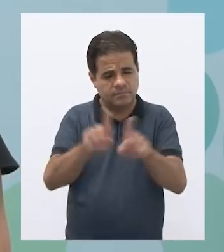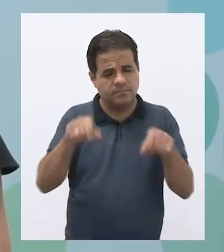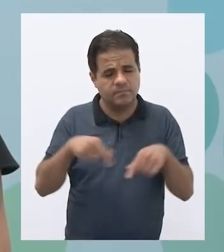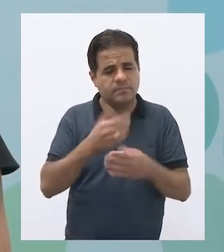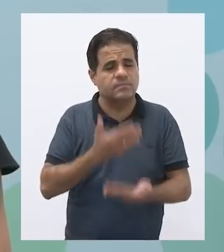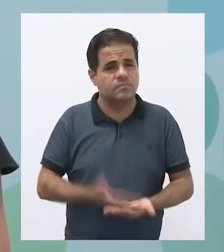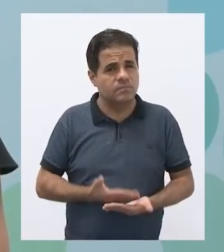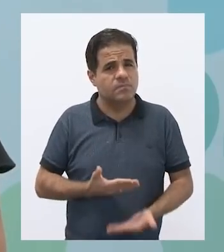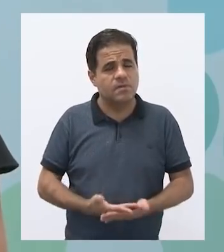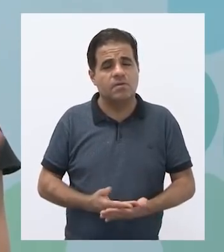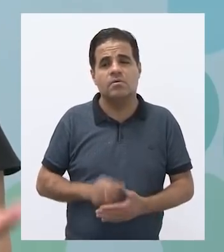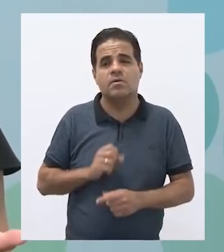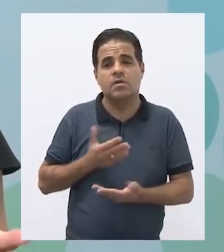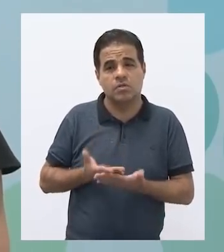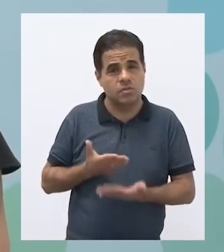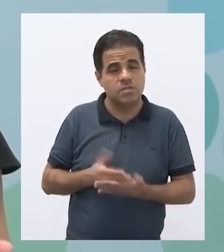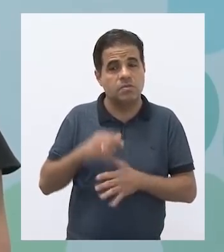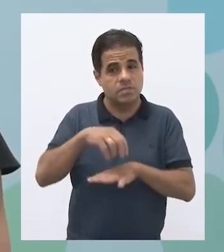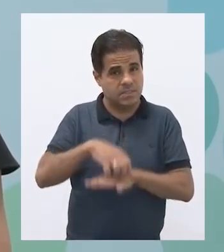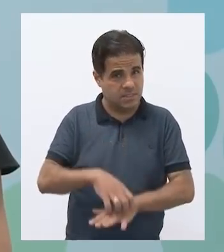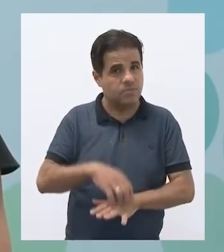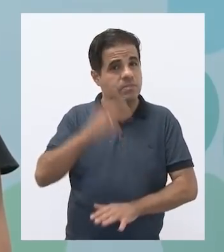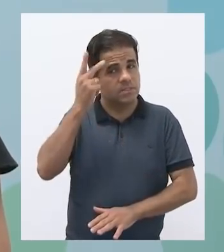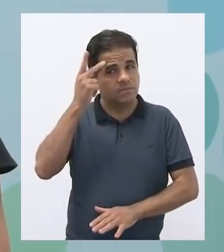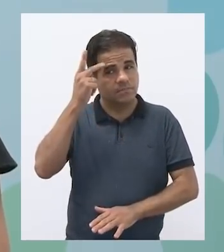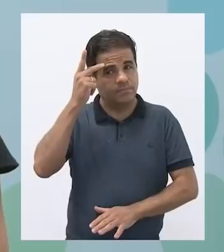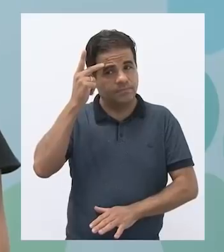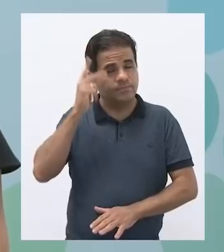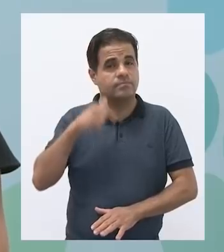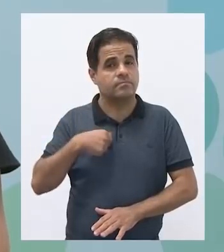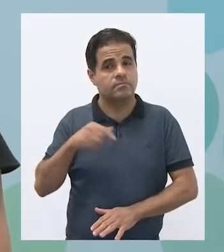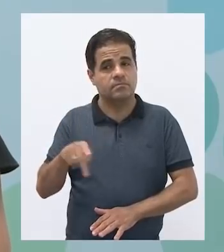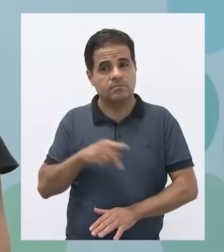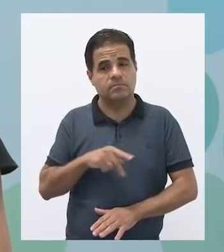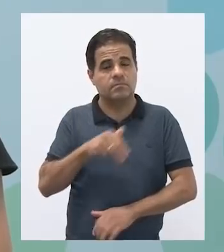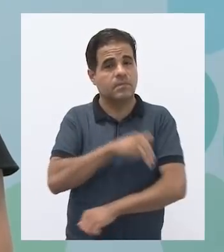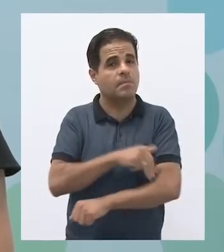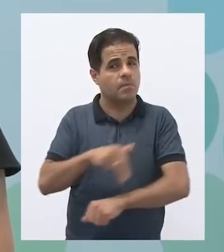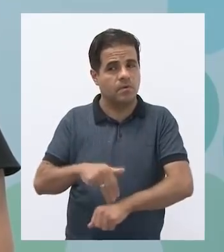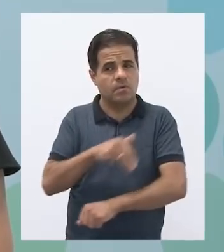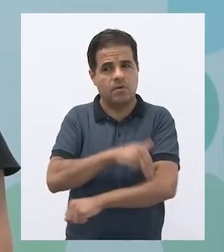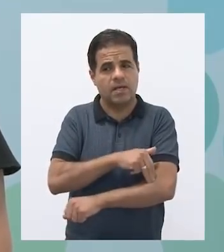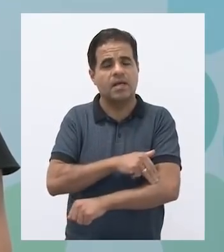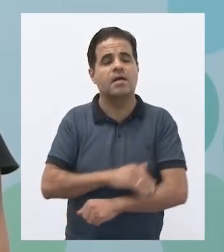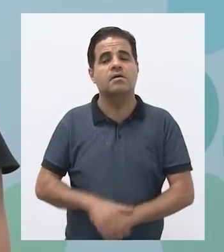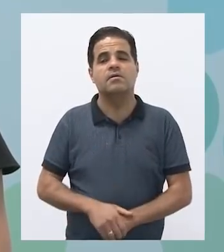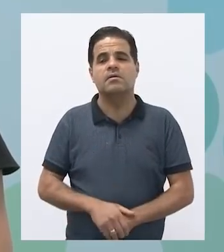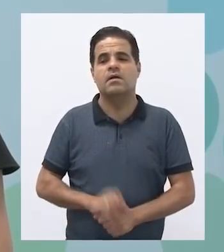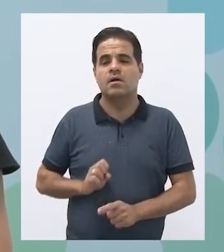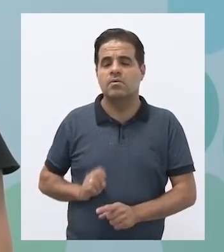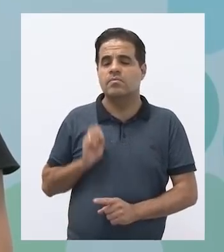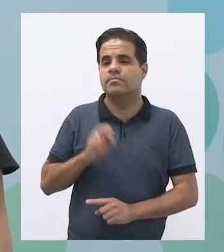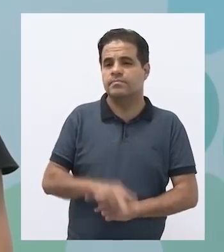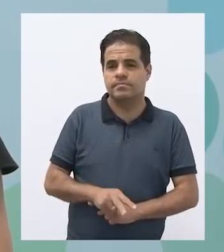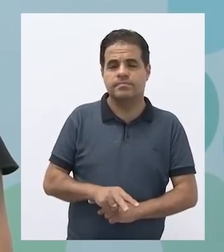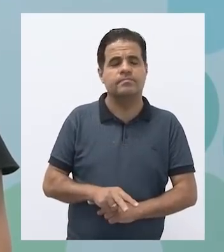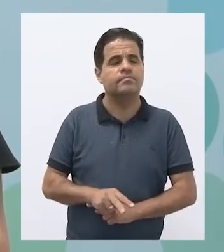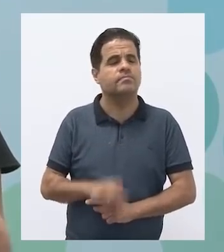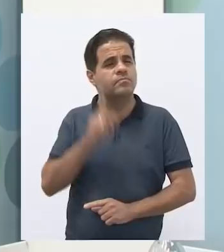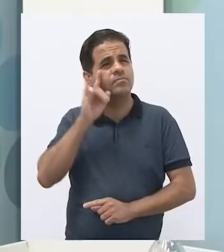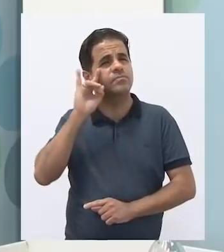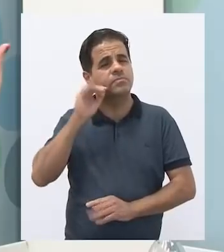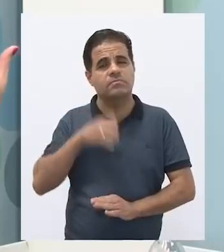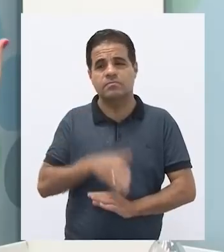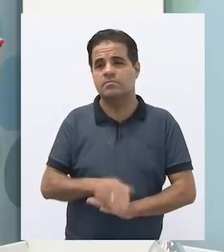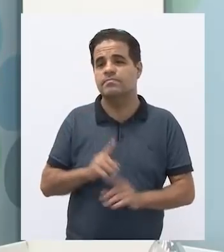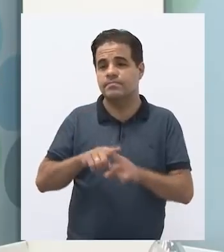aula, eu dava aula aqui no centro de São Paulo, né, lá na Moca, e aí eu entrei na sala de aula um dia,